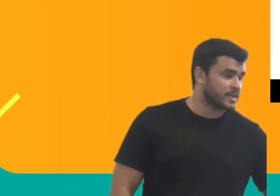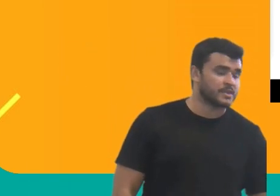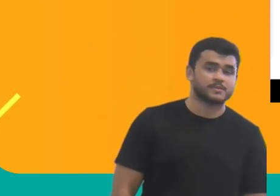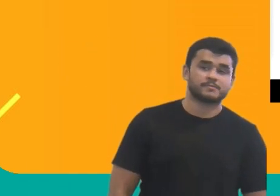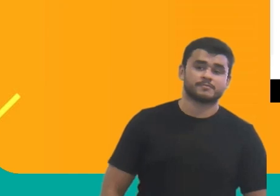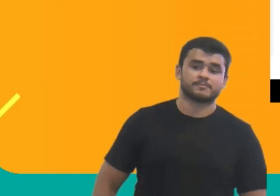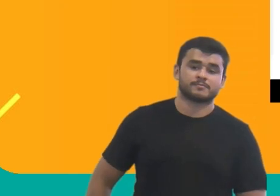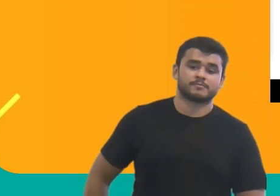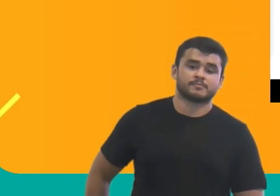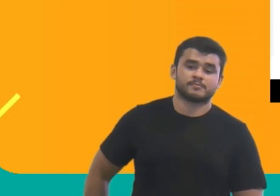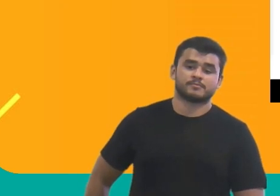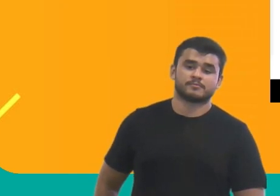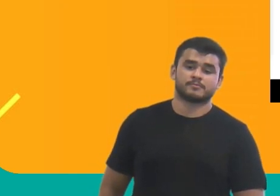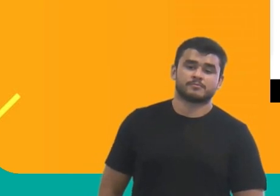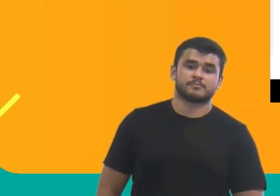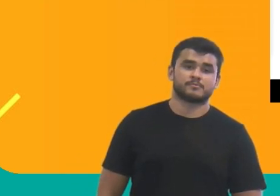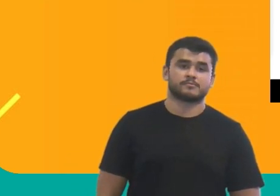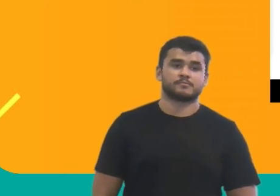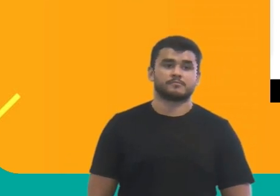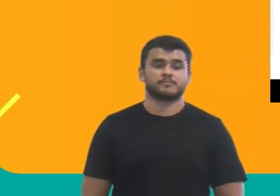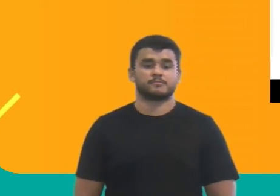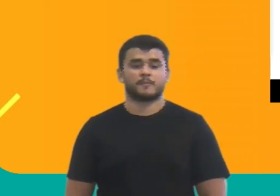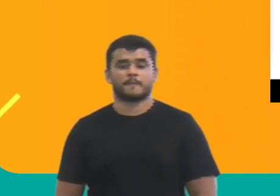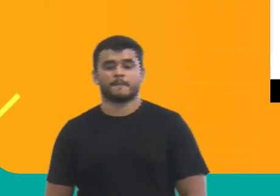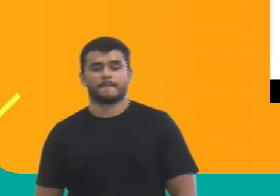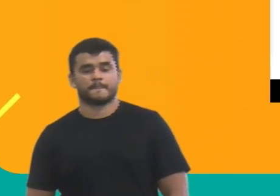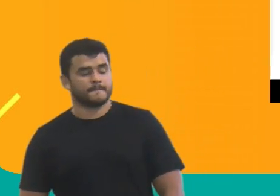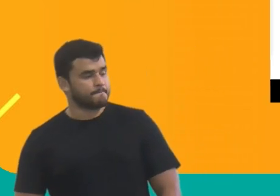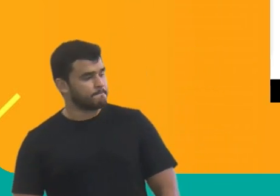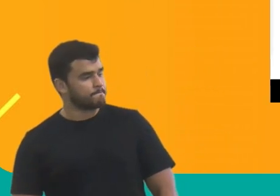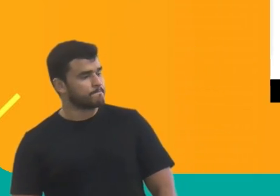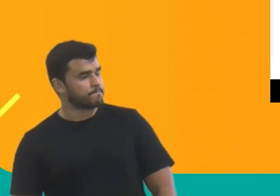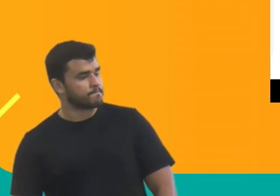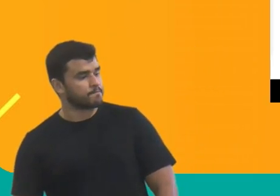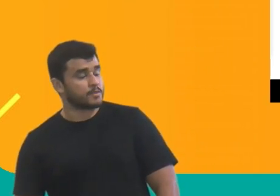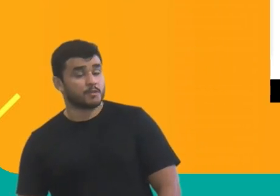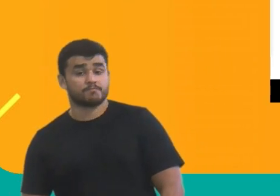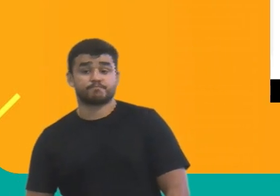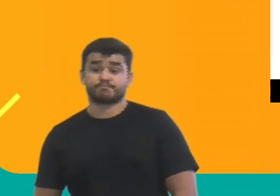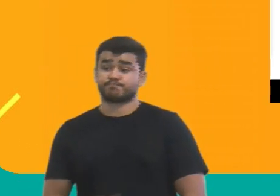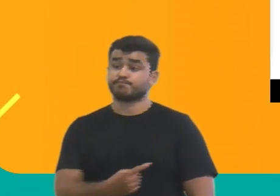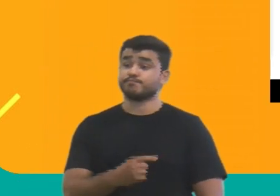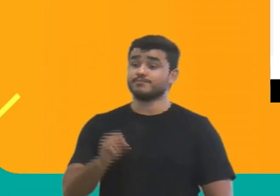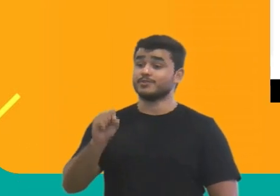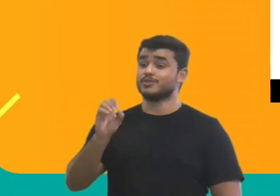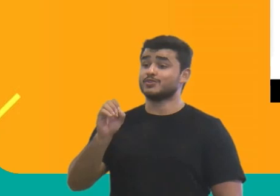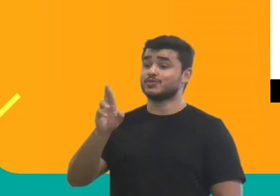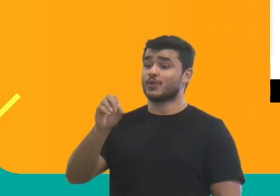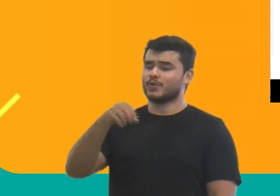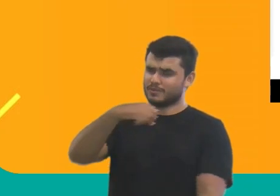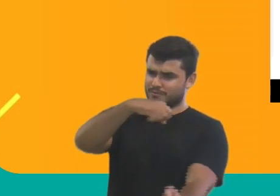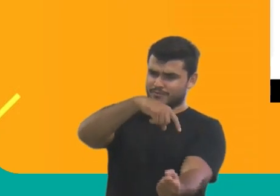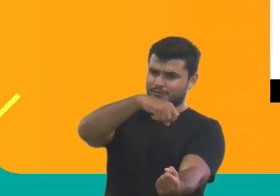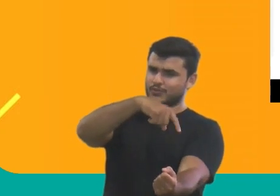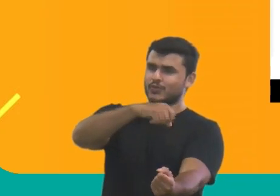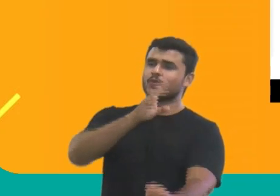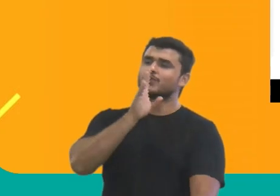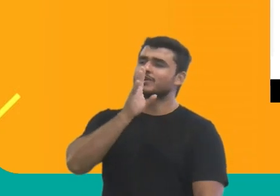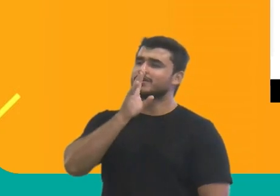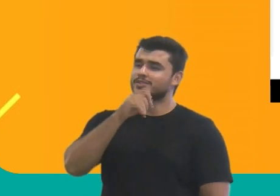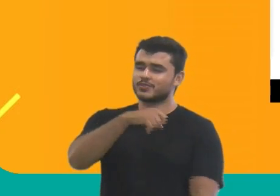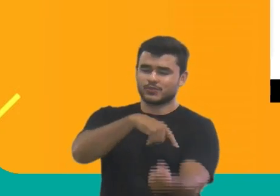Questãozinha de soro caseiro. Vem aqui novamente, né? Nossa, que texto gigantesco,